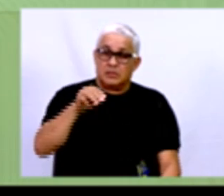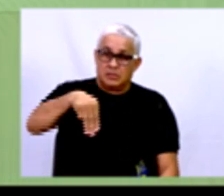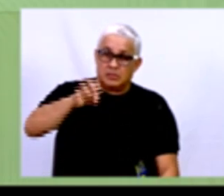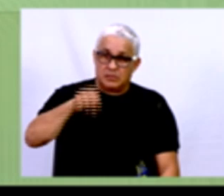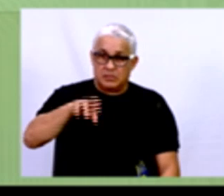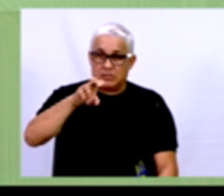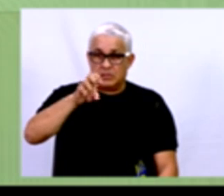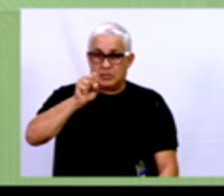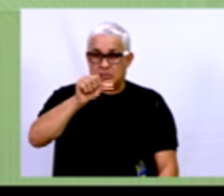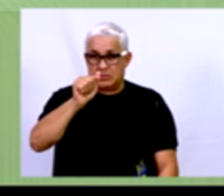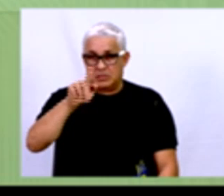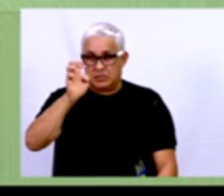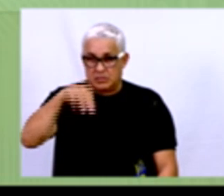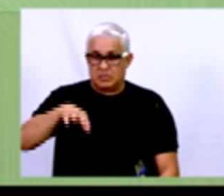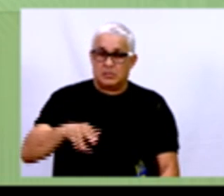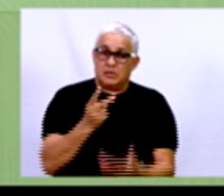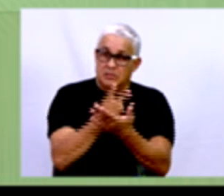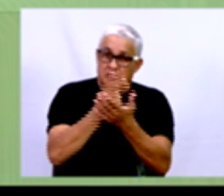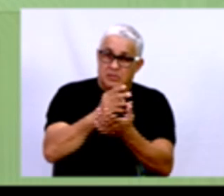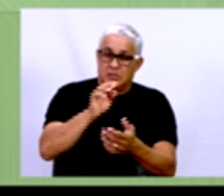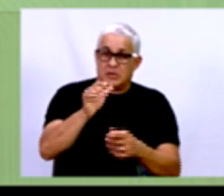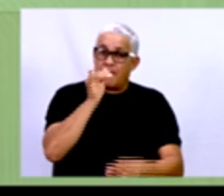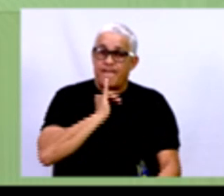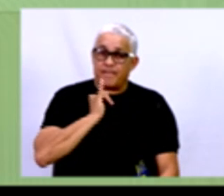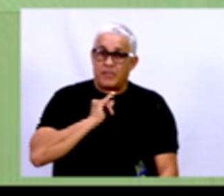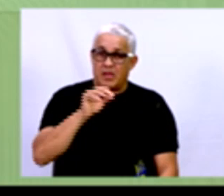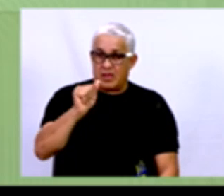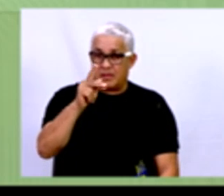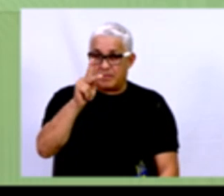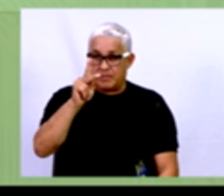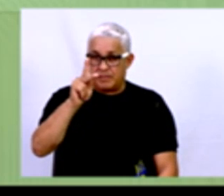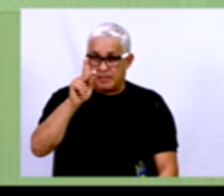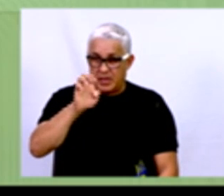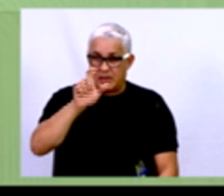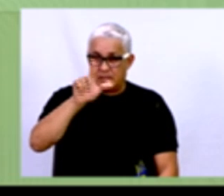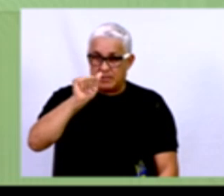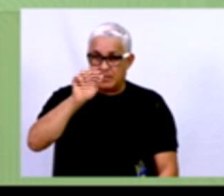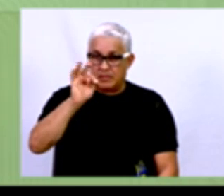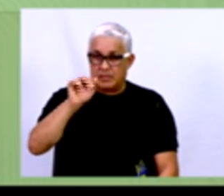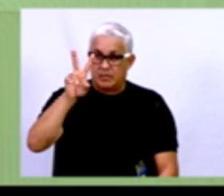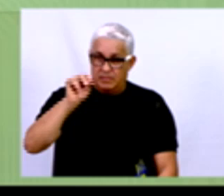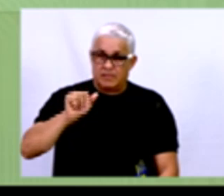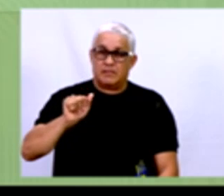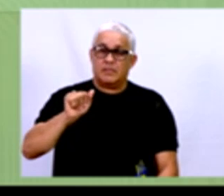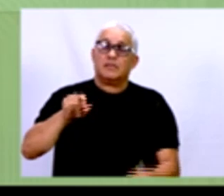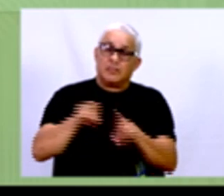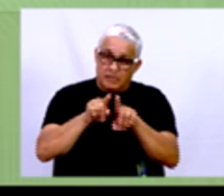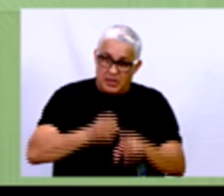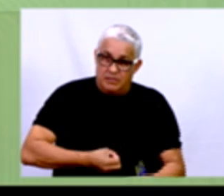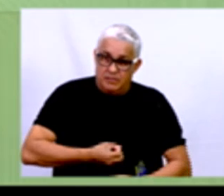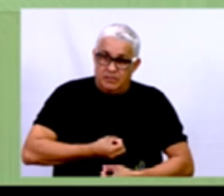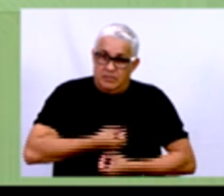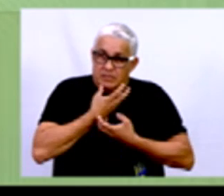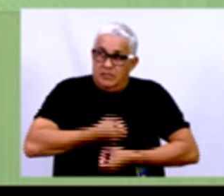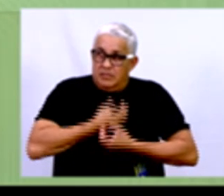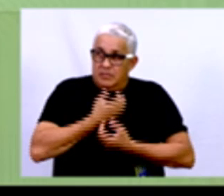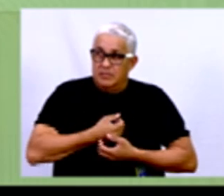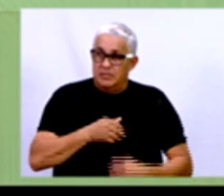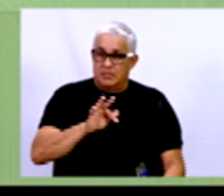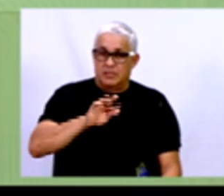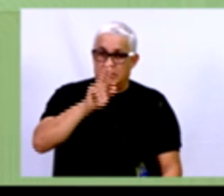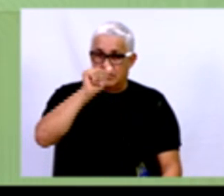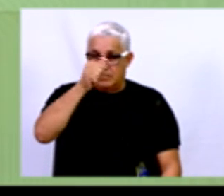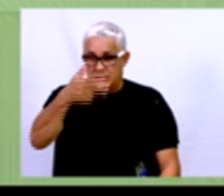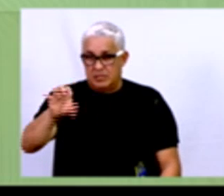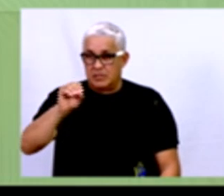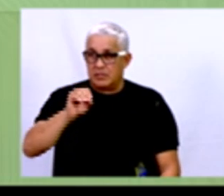temos, nesse mesmo exemplo, a função apelativa e também a função poética. Isso mesmo.